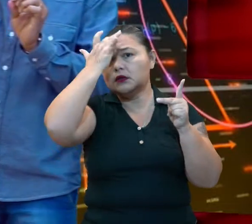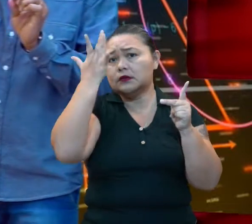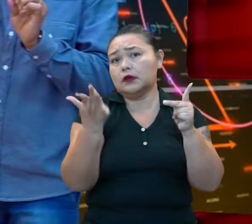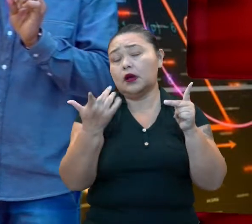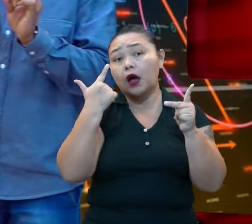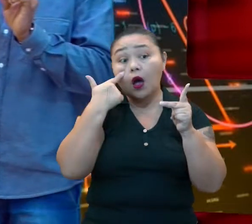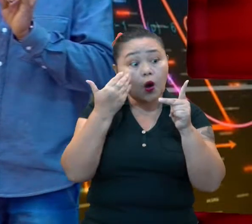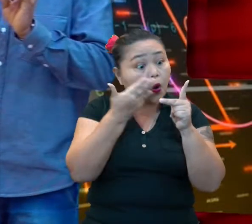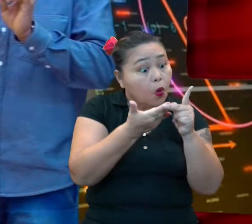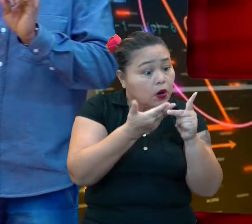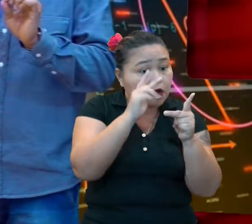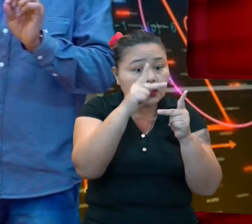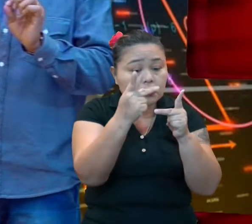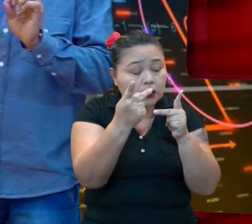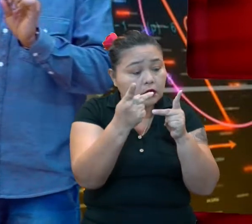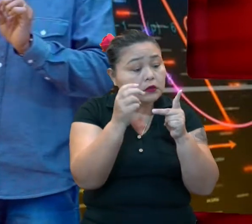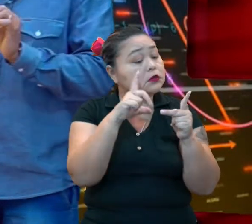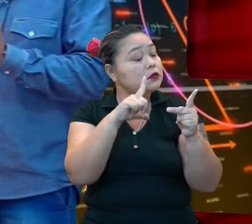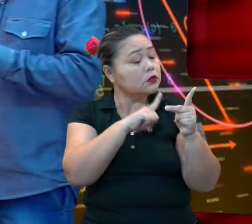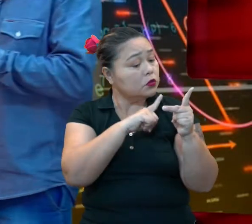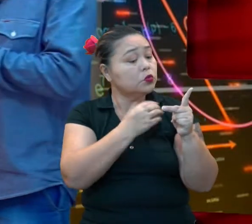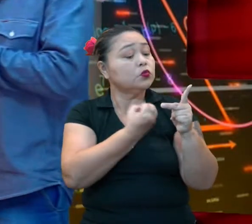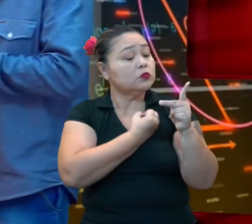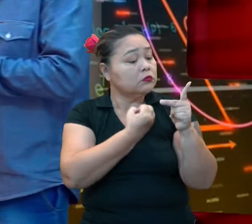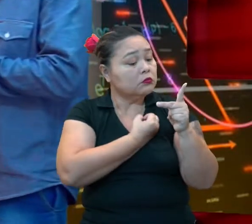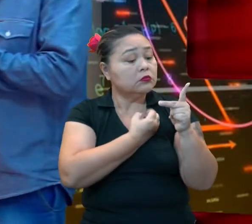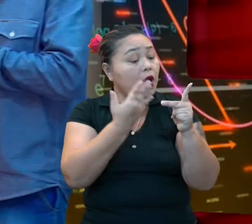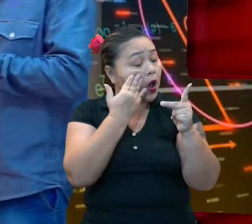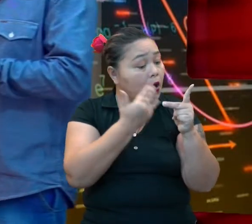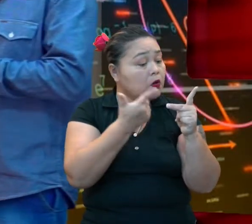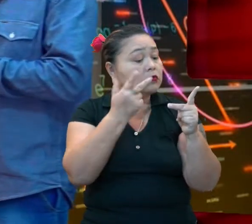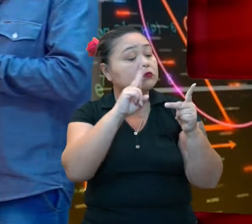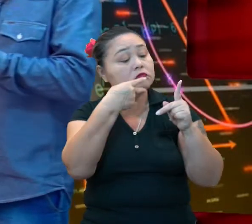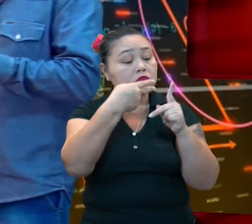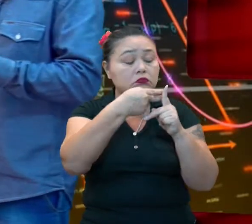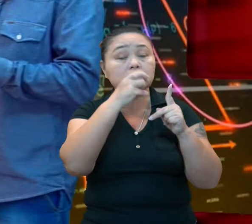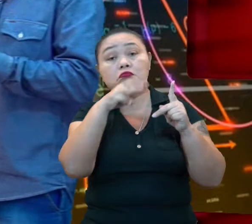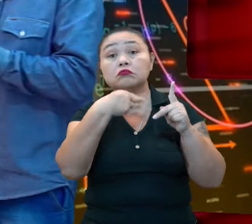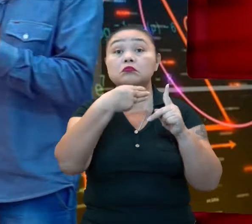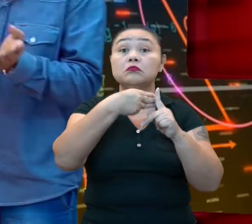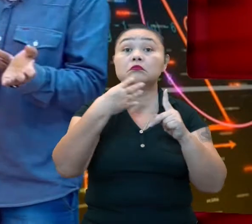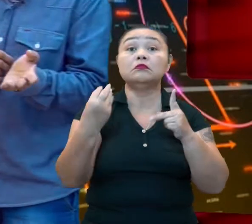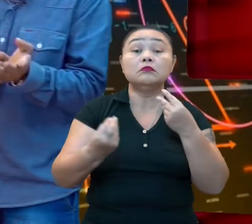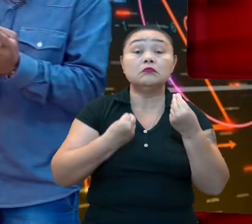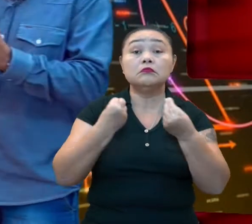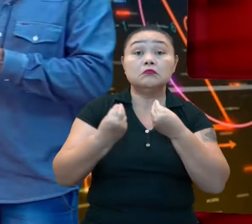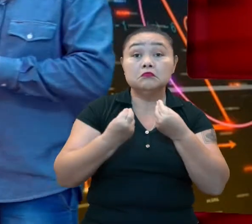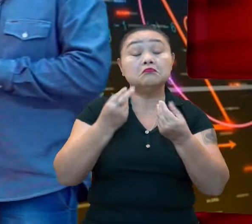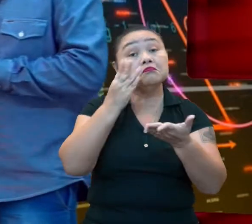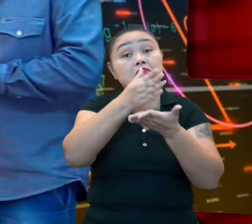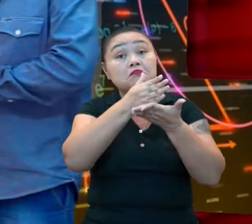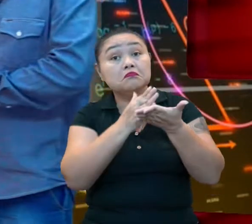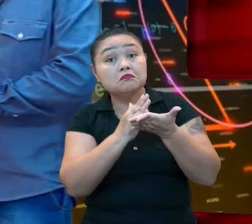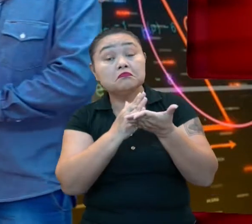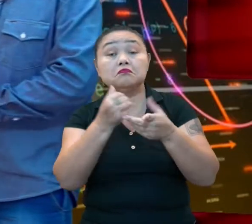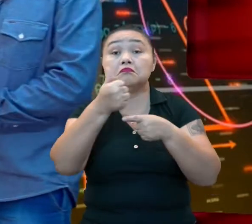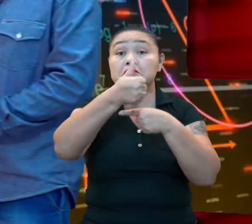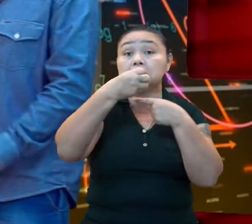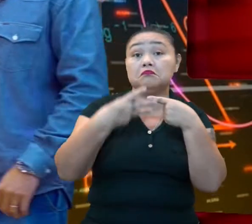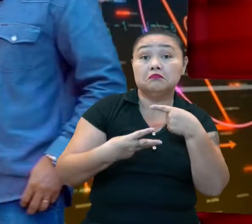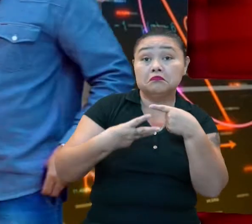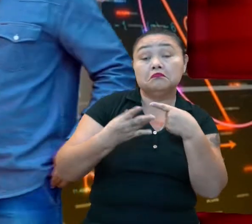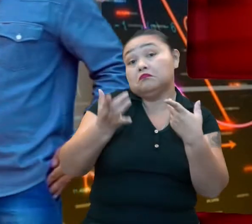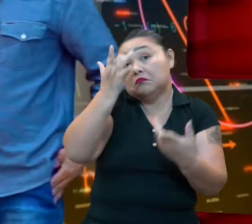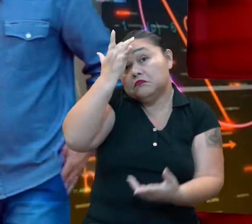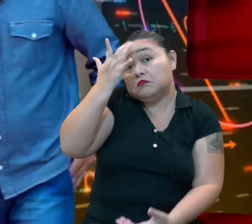para a hipotenusa, se tiver número, eu consigo ver se dobrou, se triplicou, se quadruplicou, se é a metade, se é a terça parte, fica